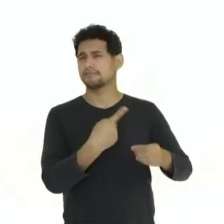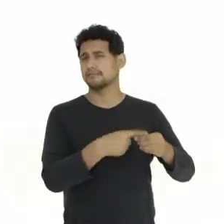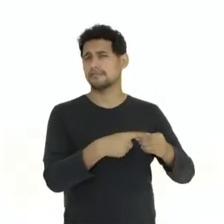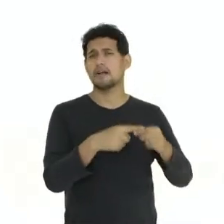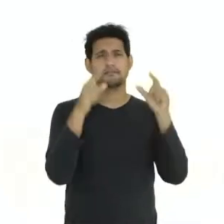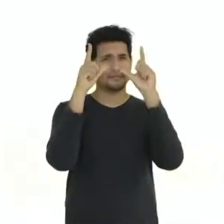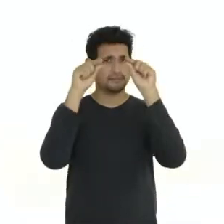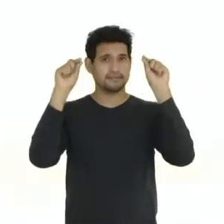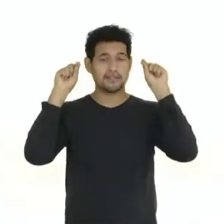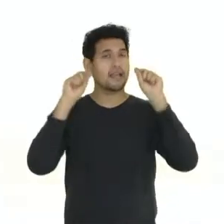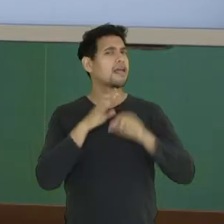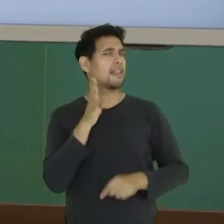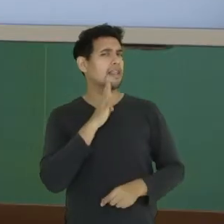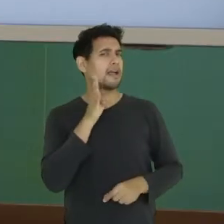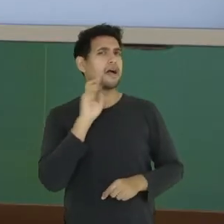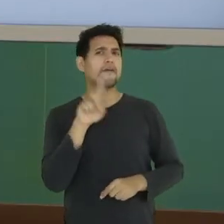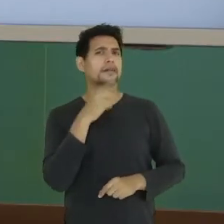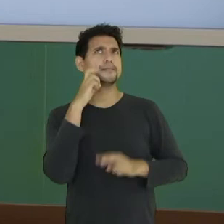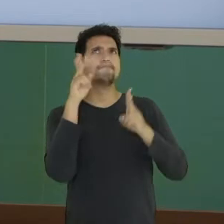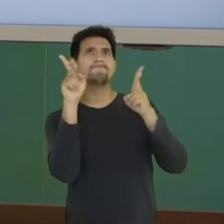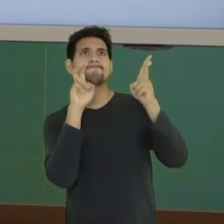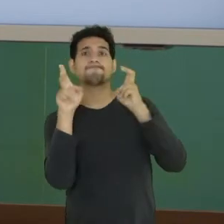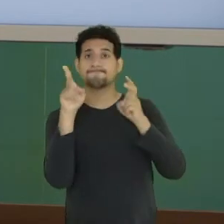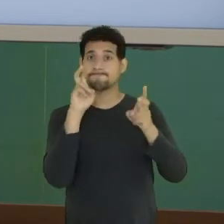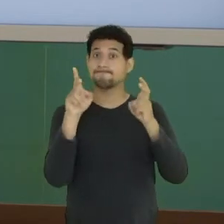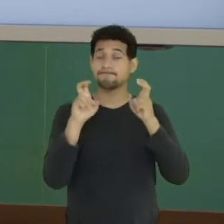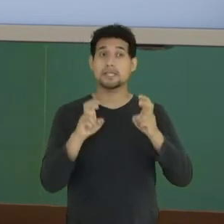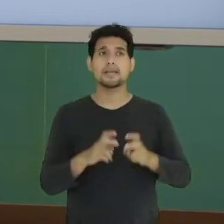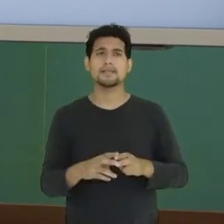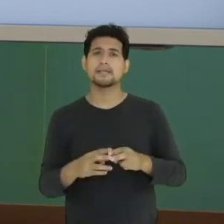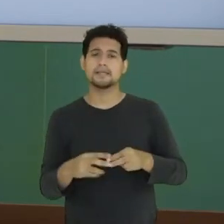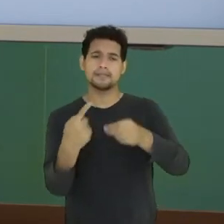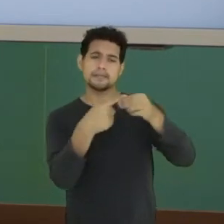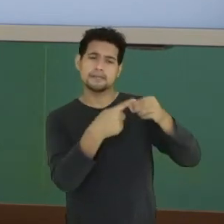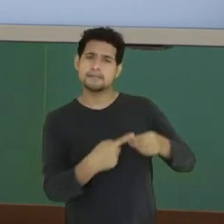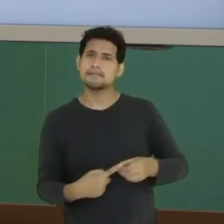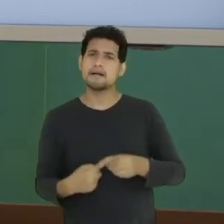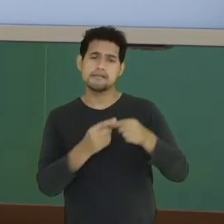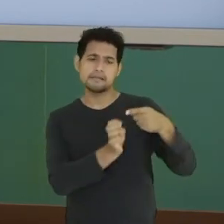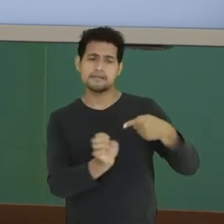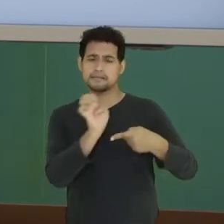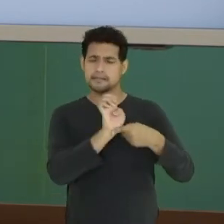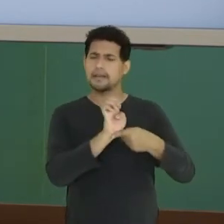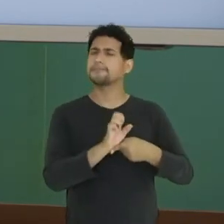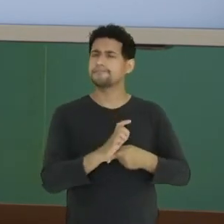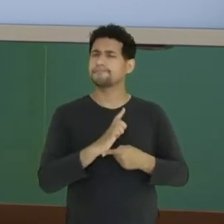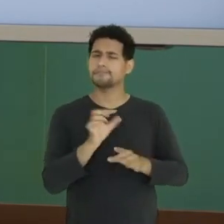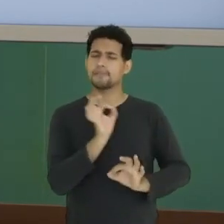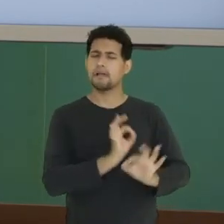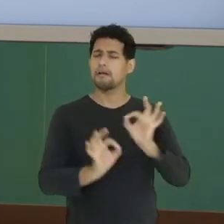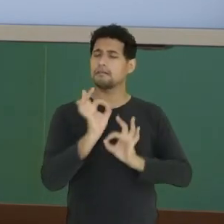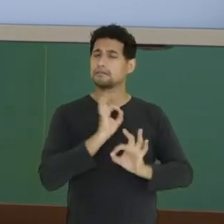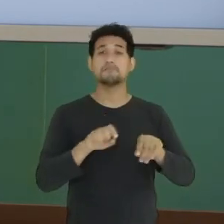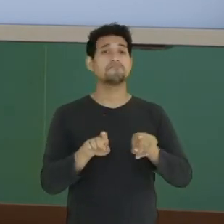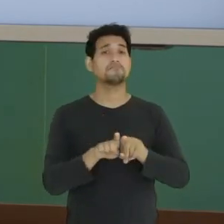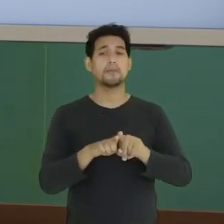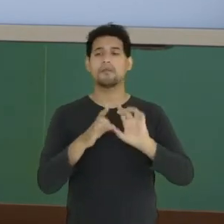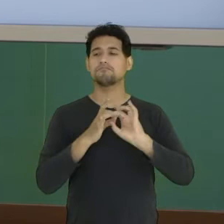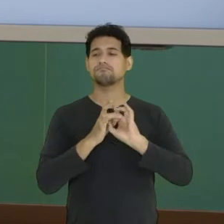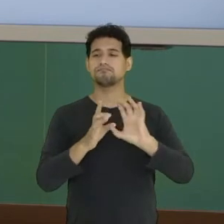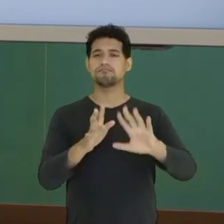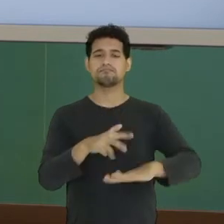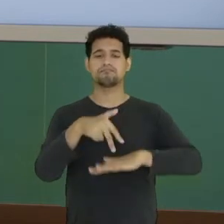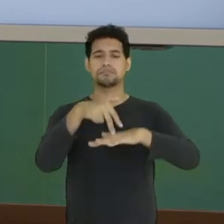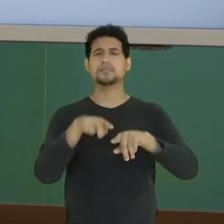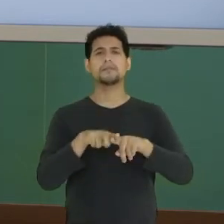tá? Então é bem legal a gente perceber que essas cidades-estados, elas tinham uma organização e uma autonomia. Então